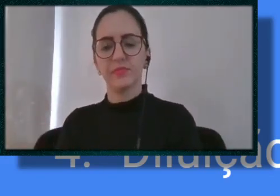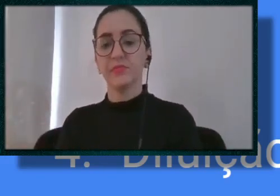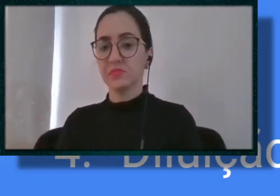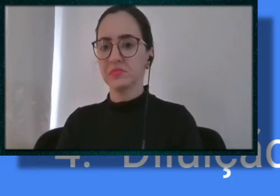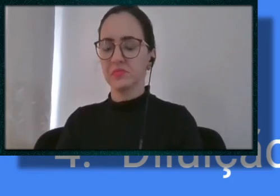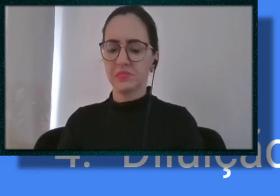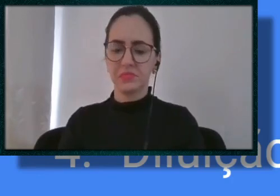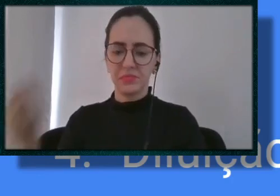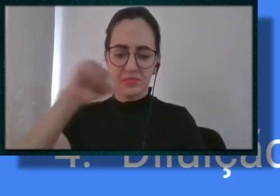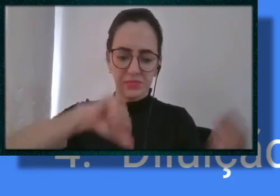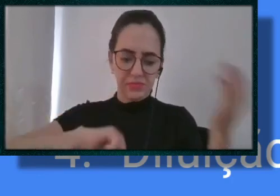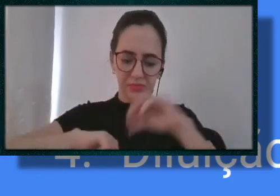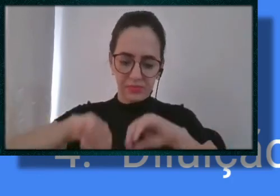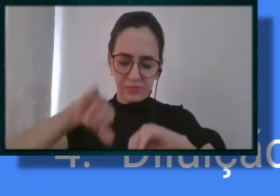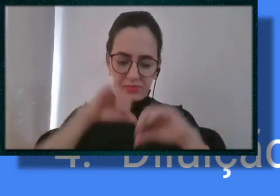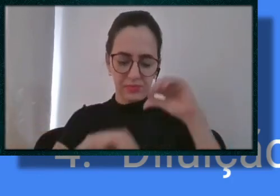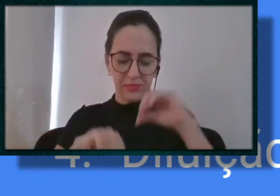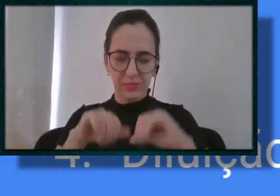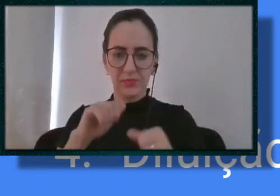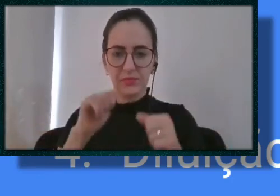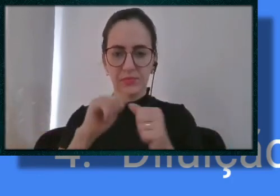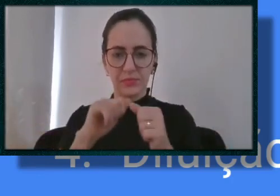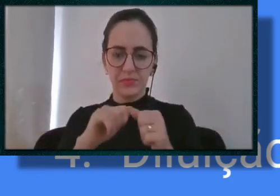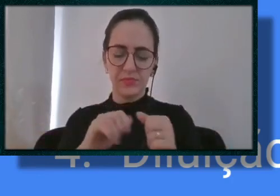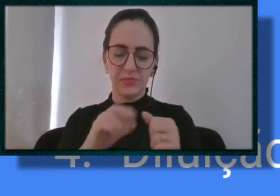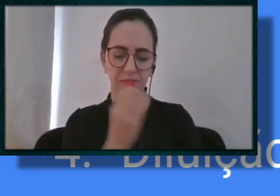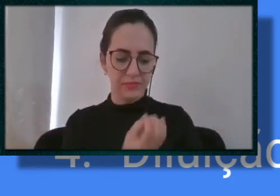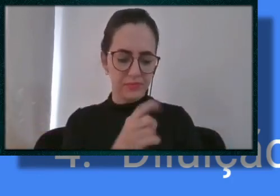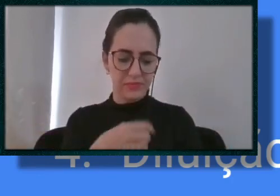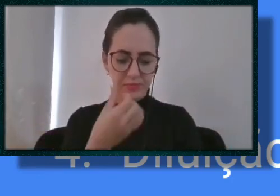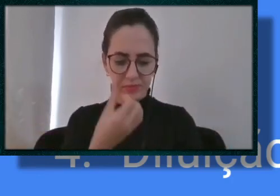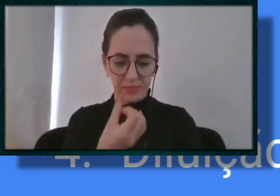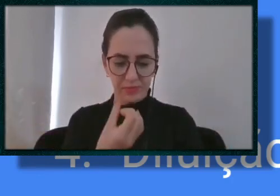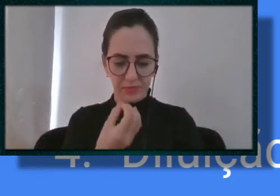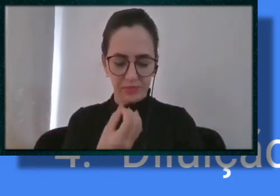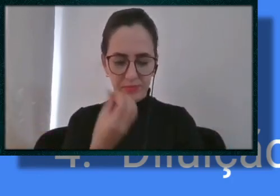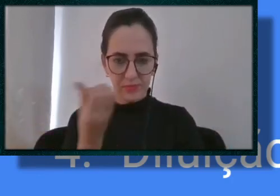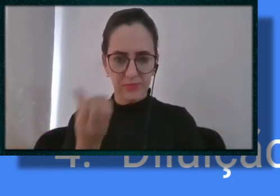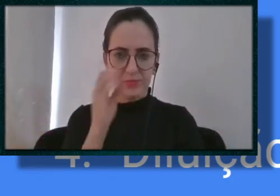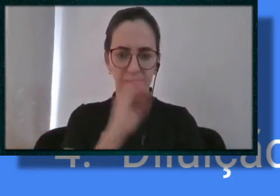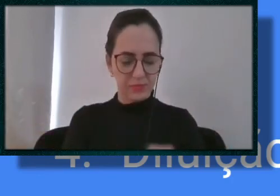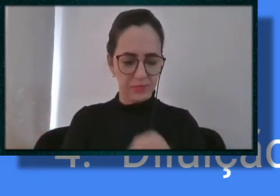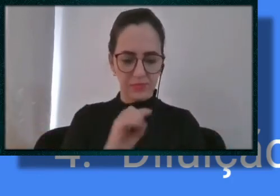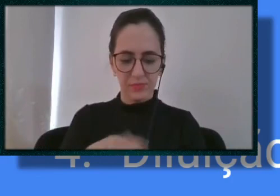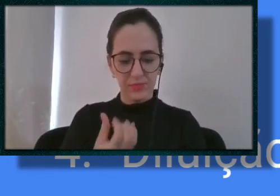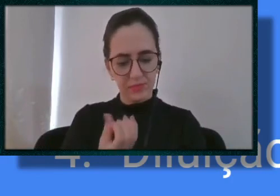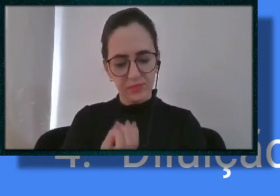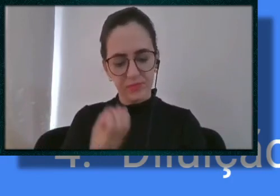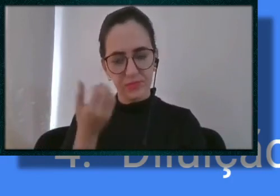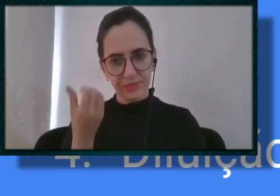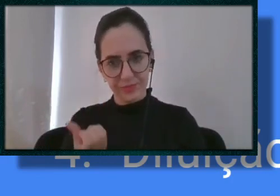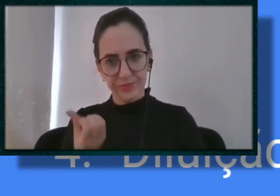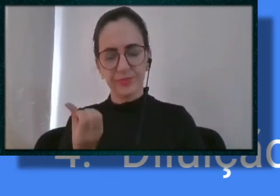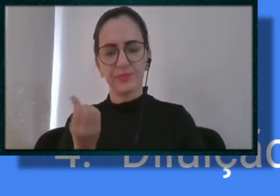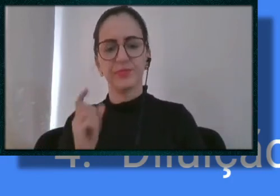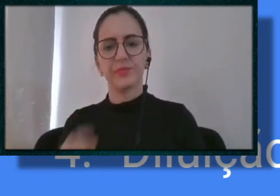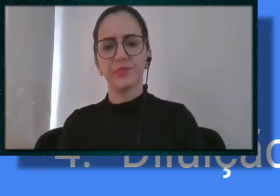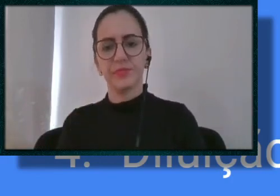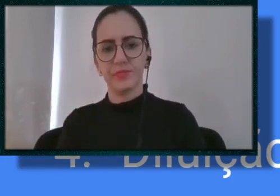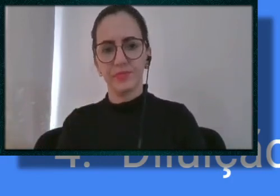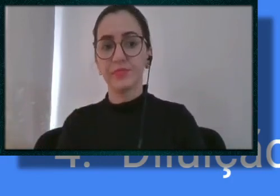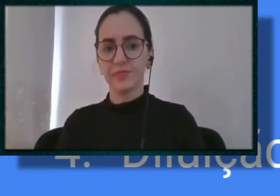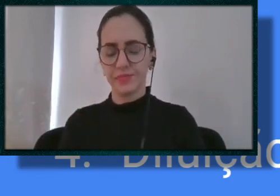final. Lembre-se, no resultado final, os reagentes são consumidos e os produtos eles são